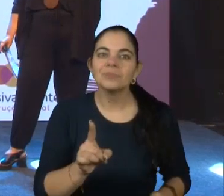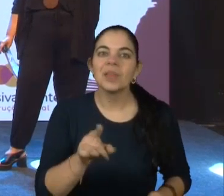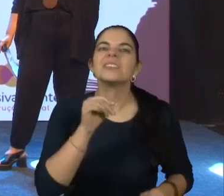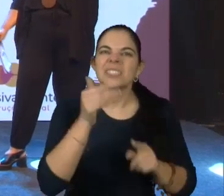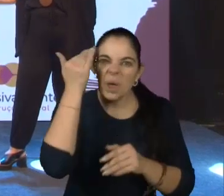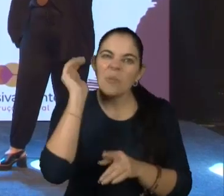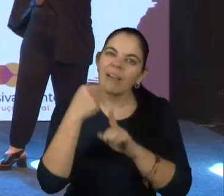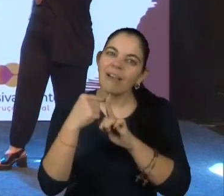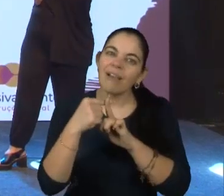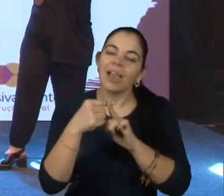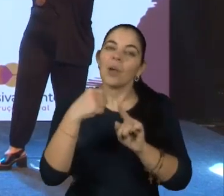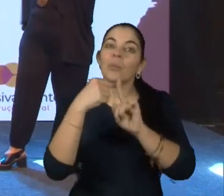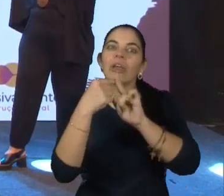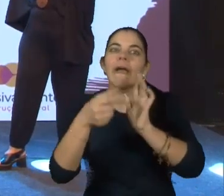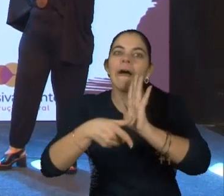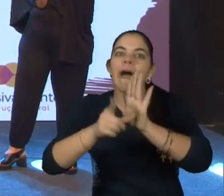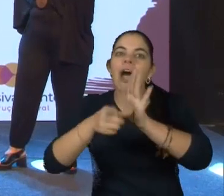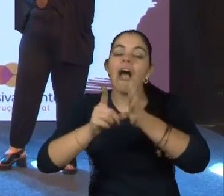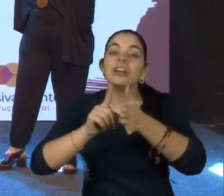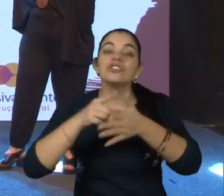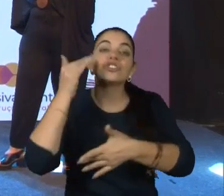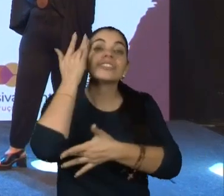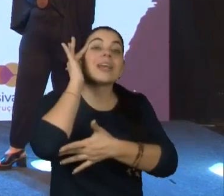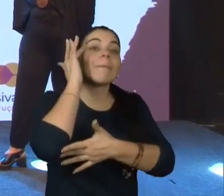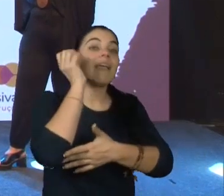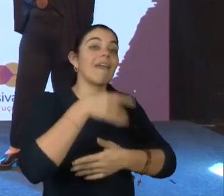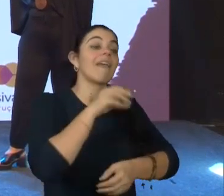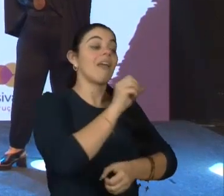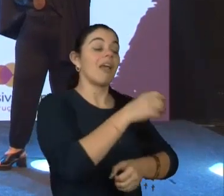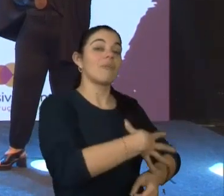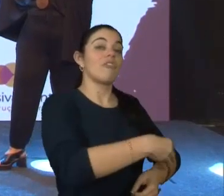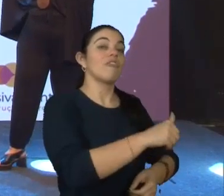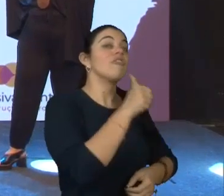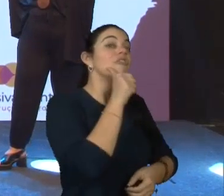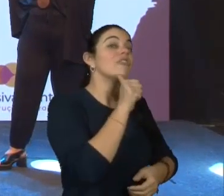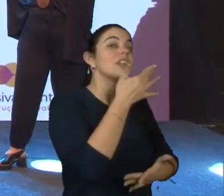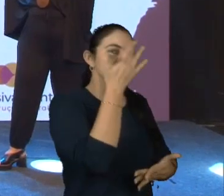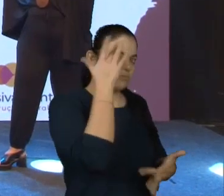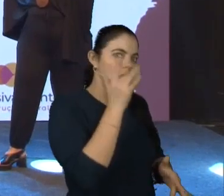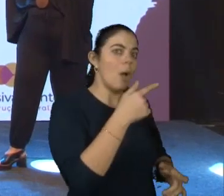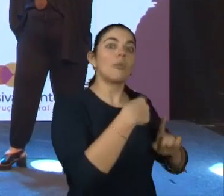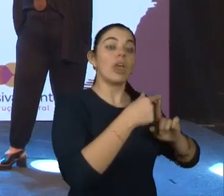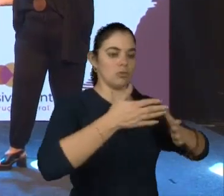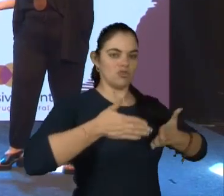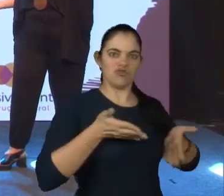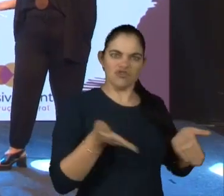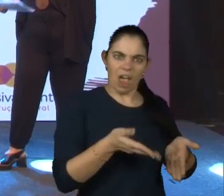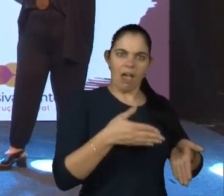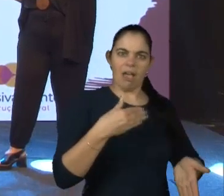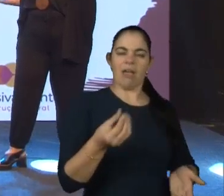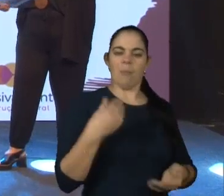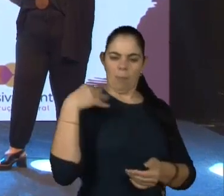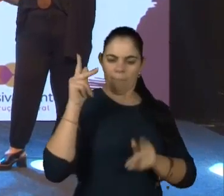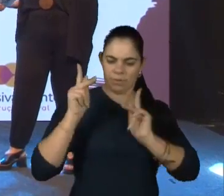Sabe por quê? Porque antes de saber sobre o diagnóstico, eu já era uma pessoa. Eu já vivia, eu